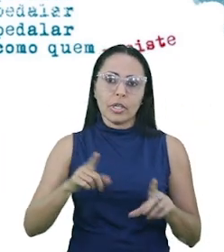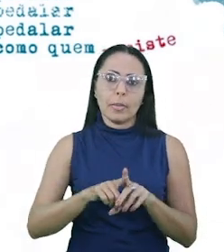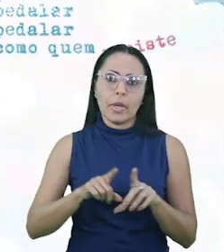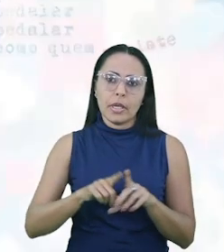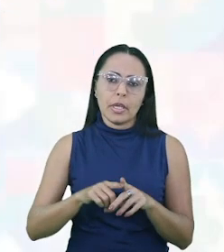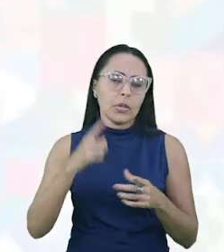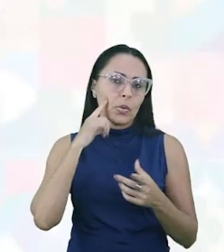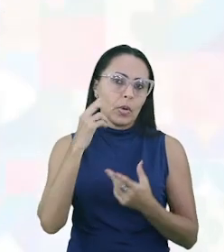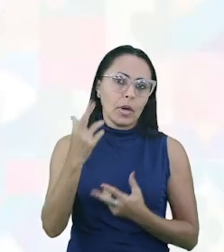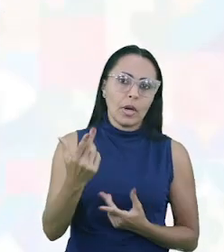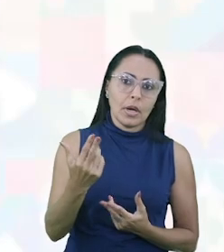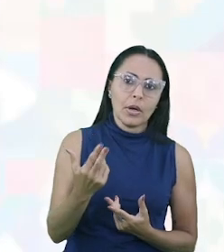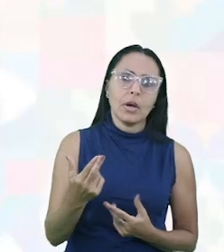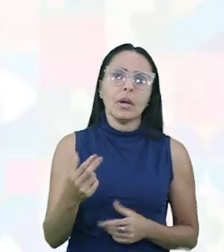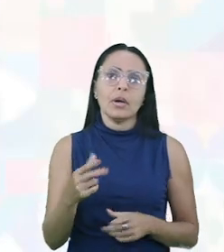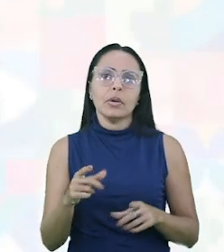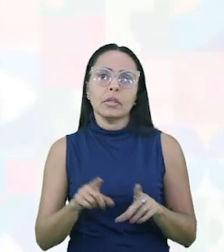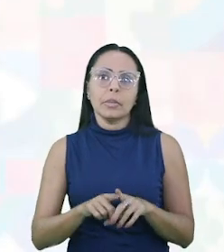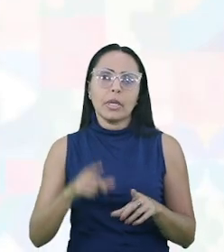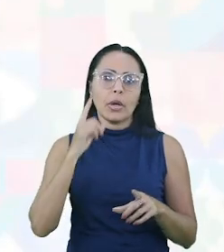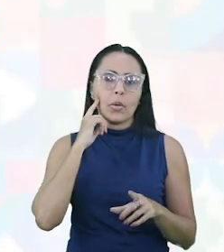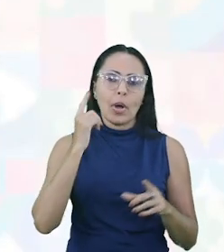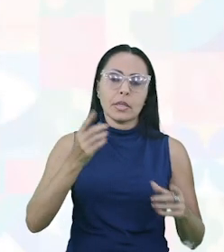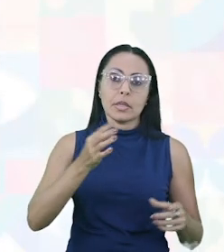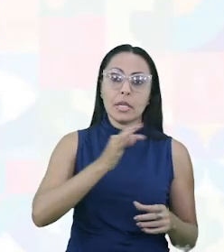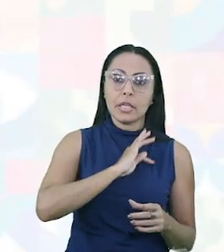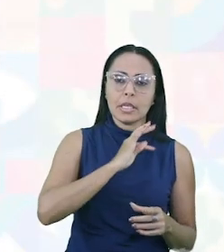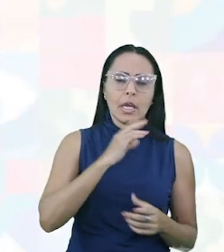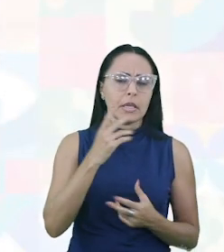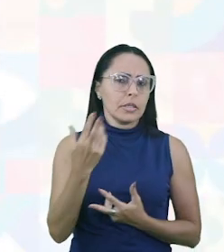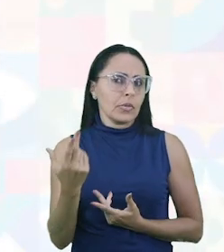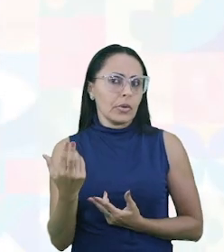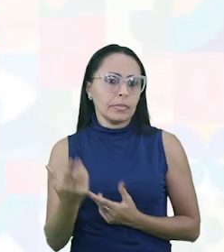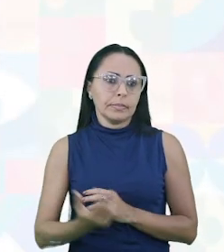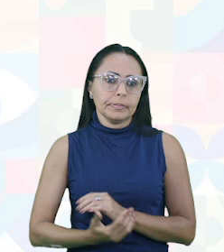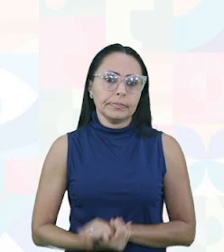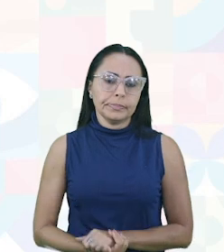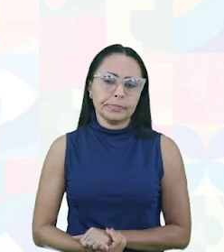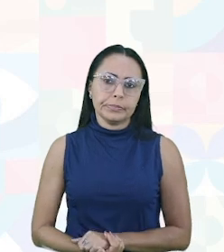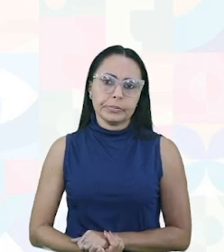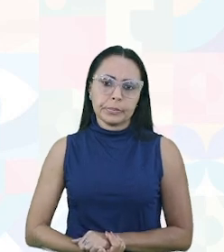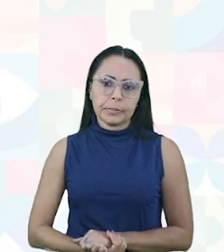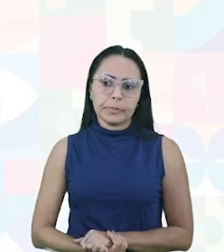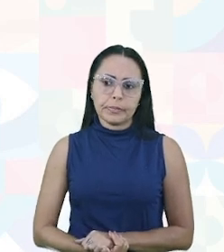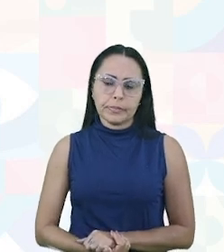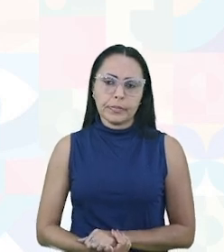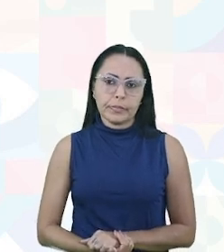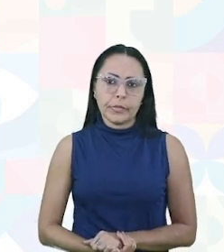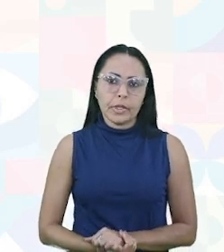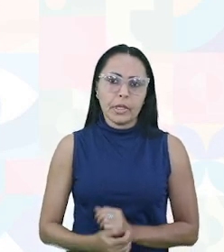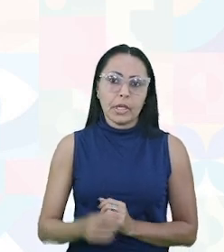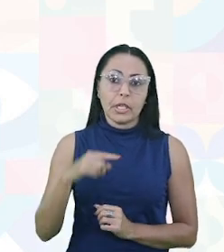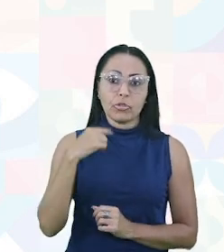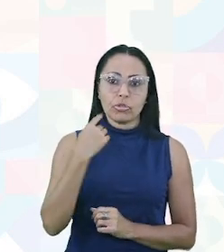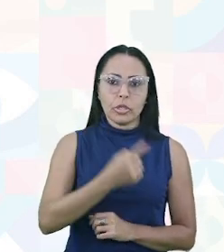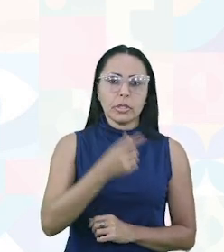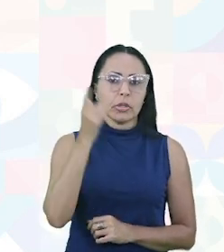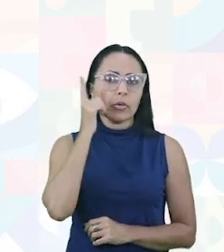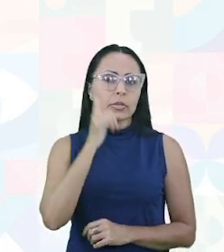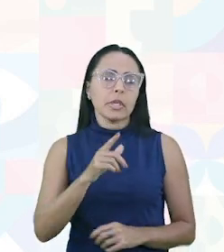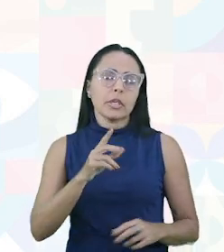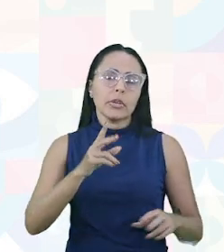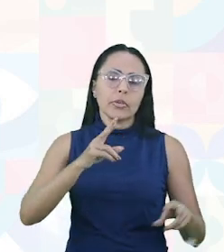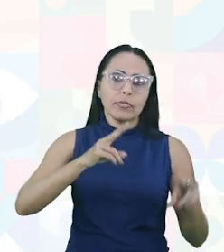e alguns inclusive em risografia, que é uma técnica bem similar. Ah, massa. Porque a gente também consegue